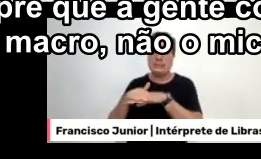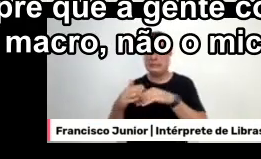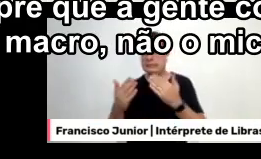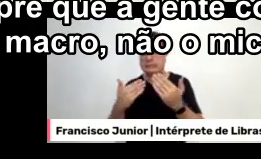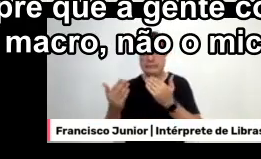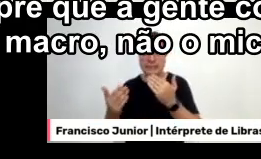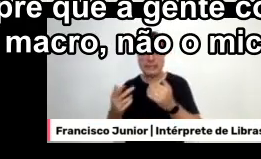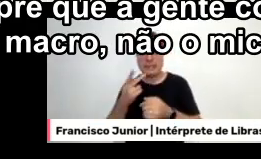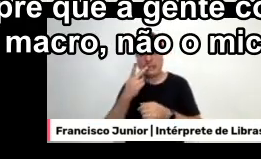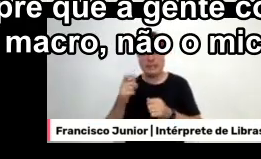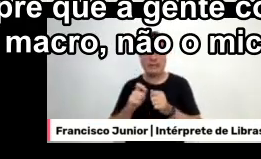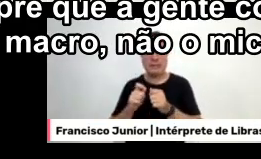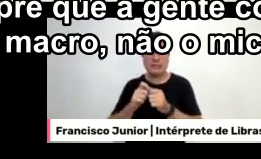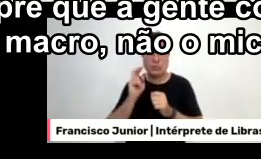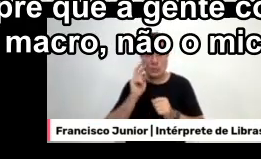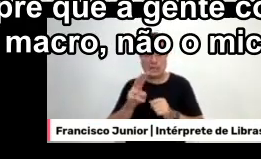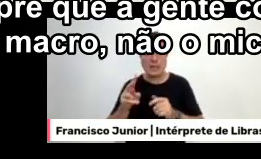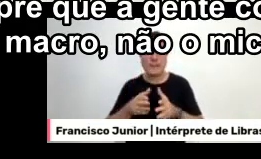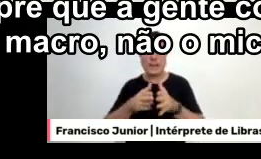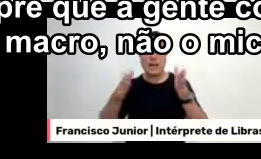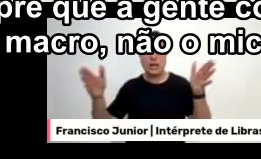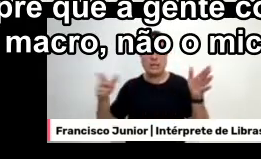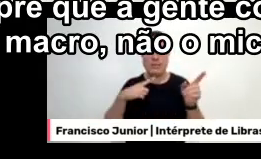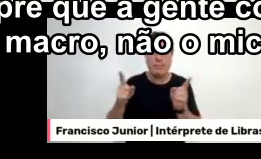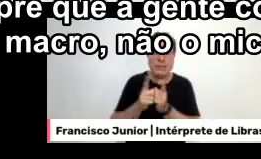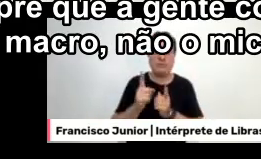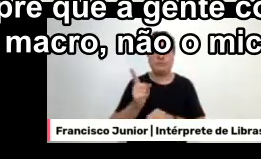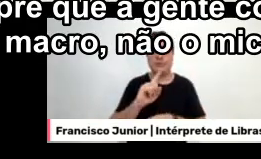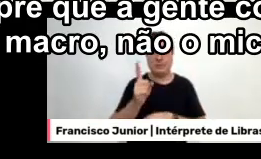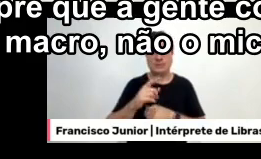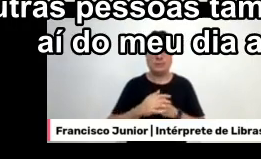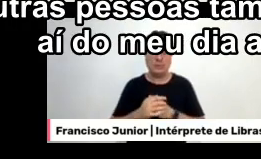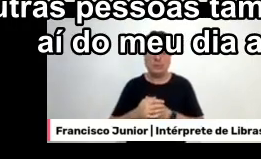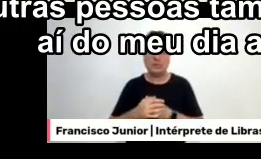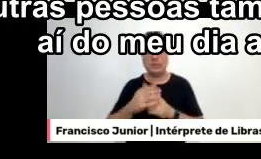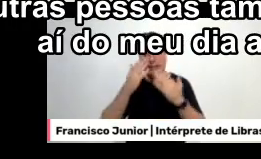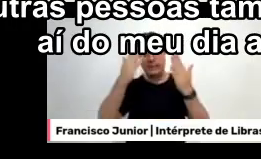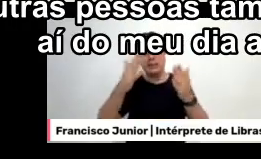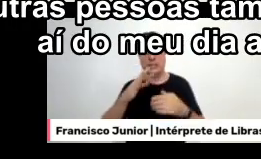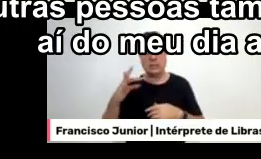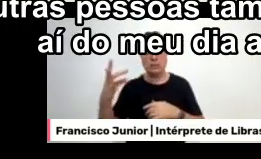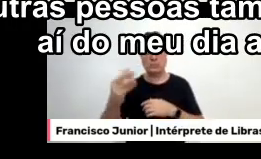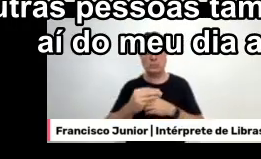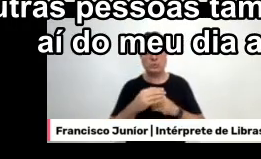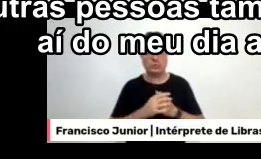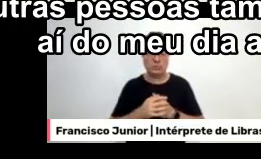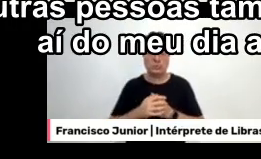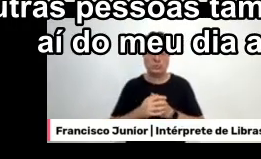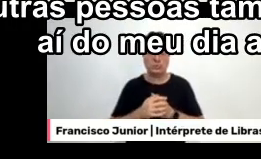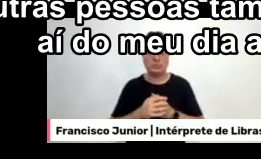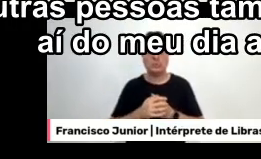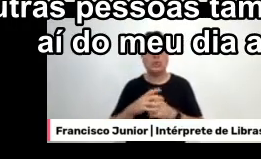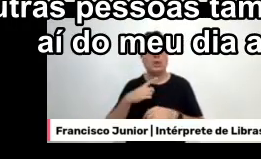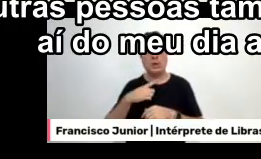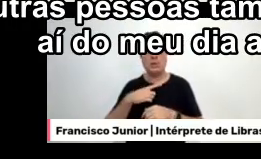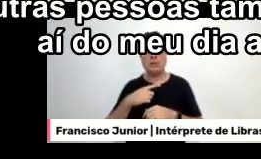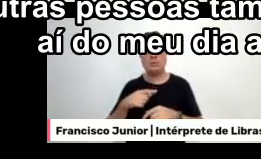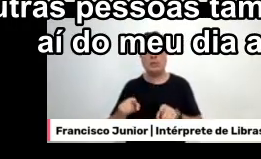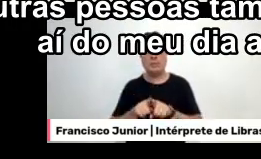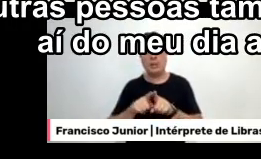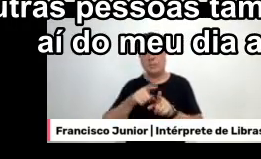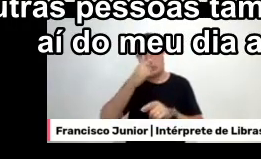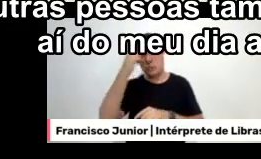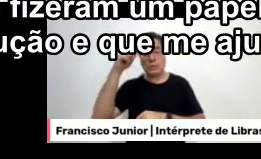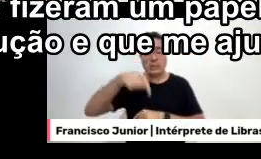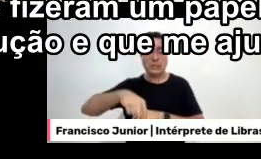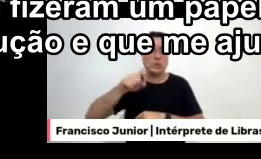ela me faz olhar mais o macro, não o micro, né, obrigado por tudo. Outras pessoas também que participaram aí do meu dia a